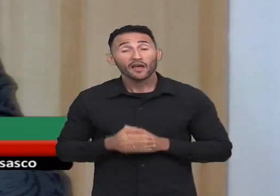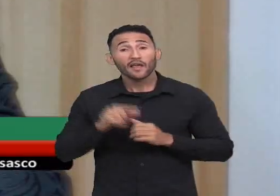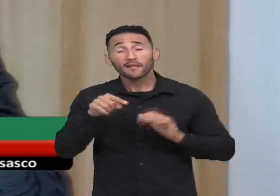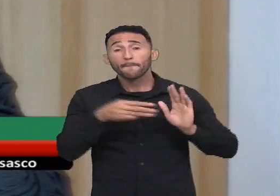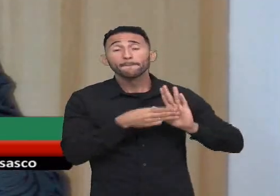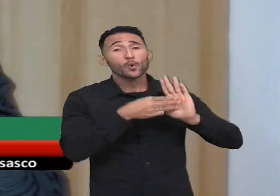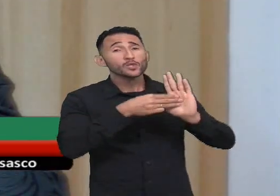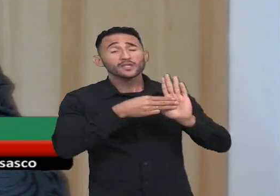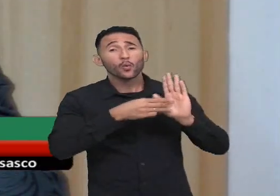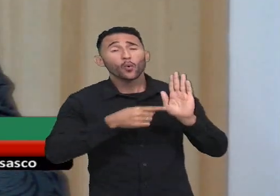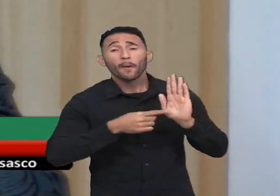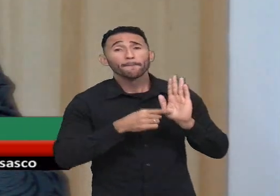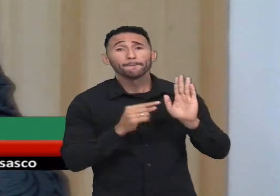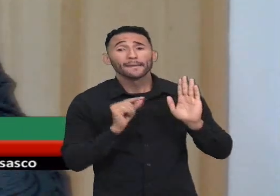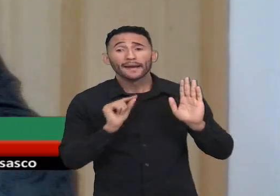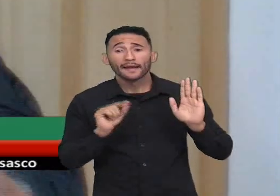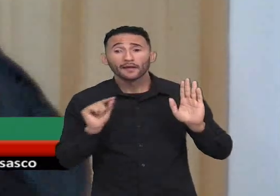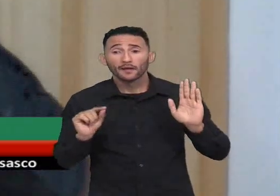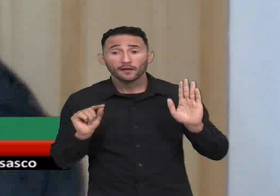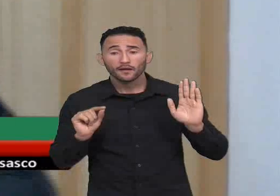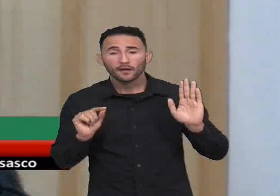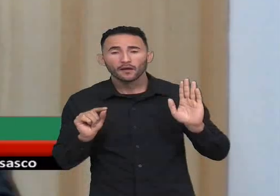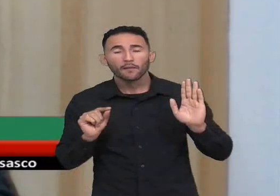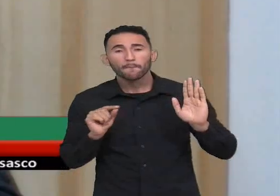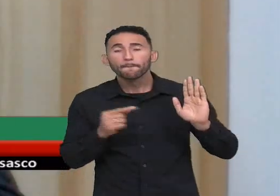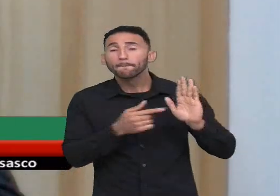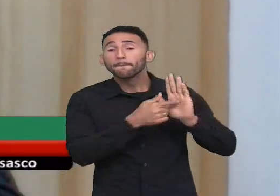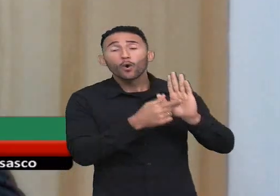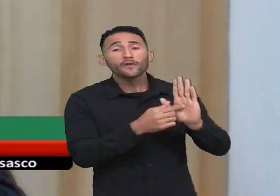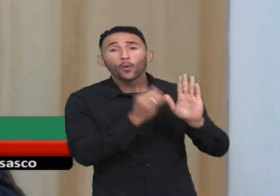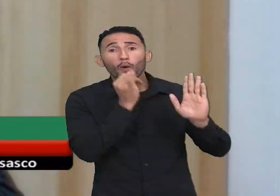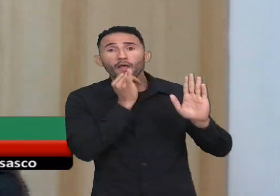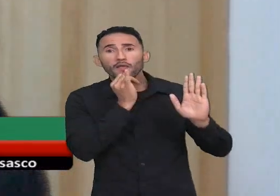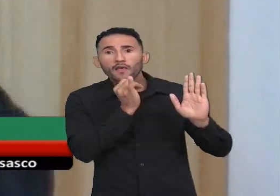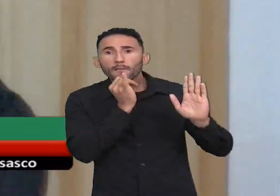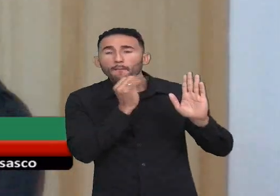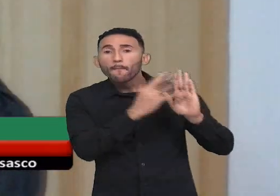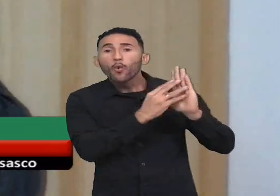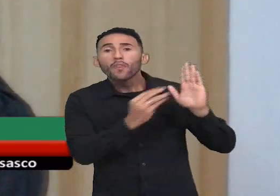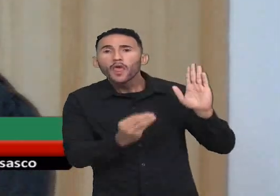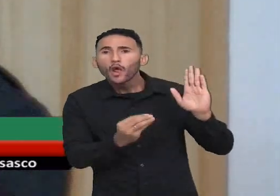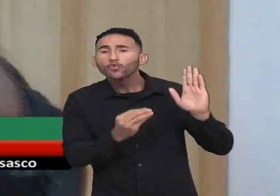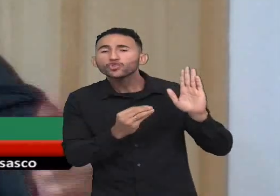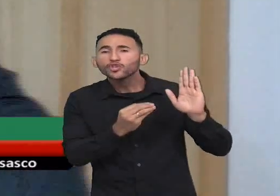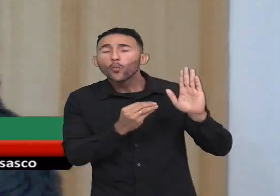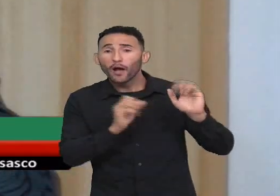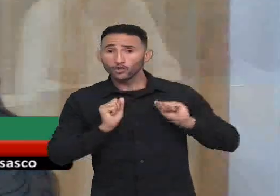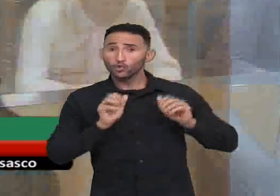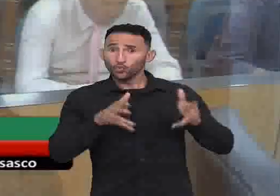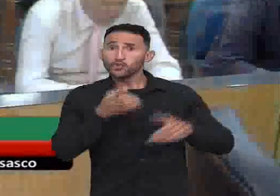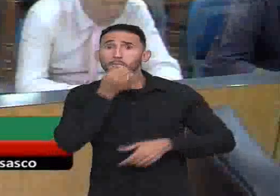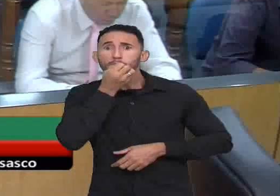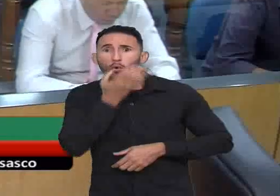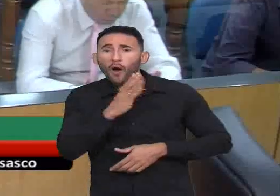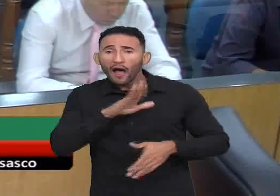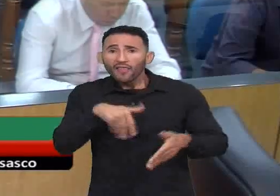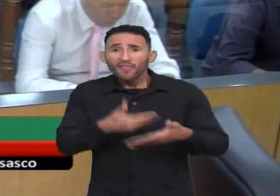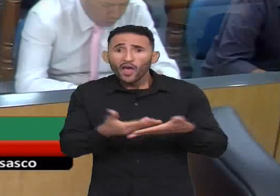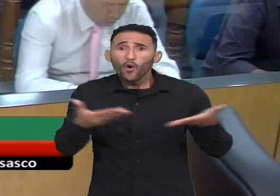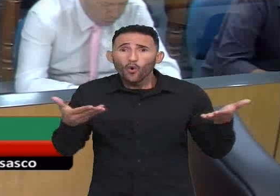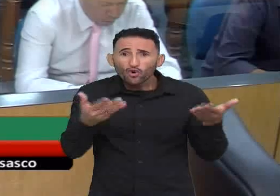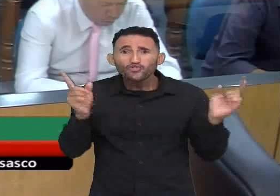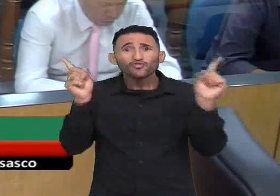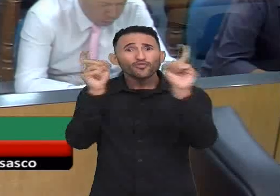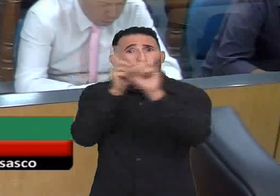moção fica como um exemplo de uma coisa muito boa, porque até hoje a gente tem dificuldade com a Enel,